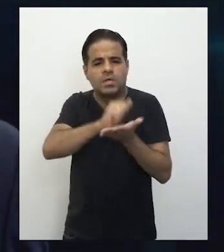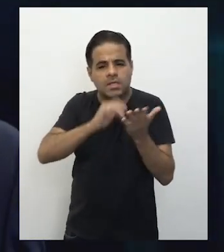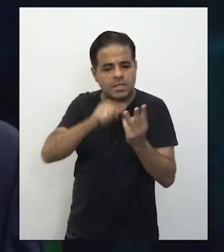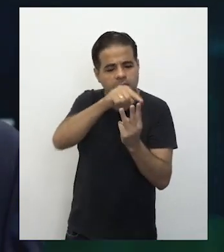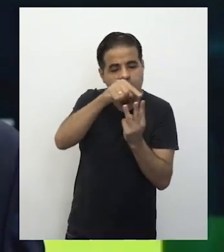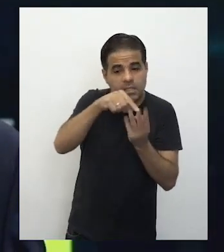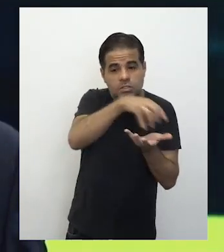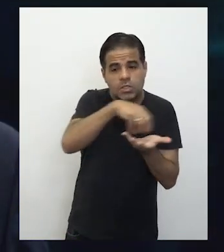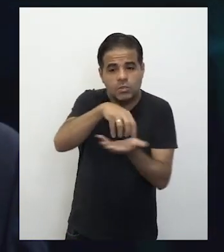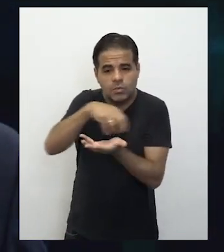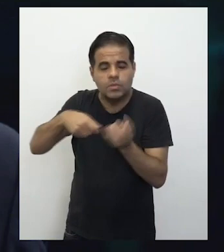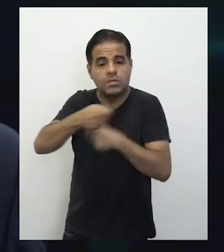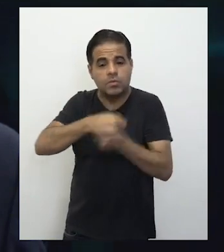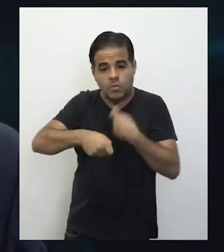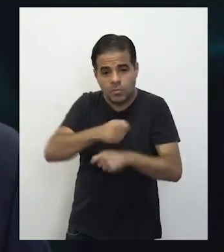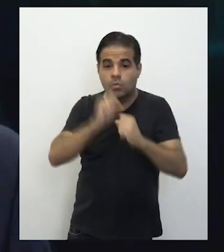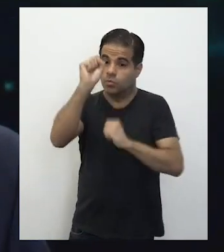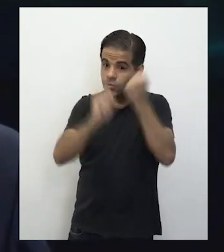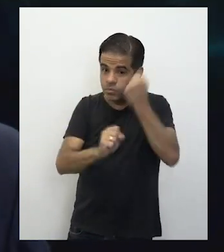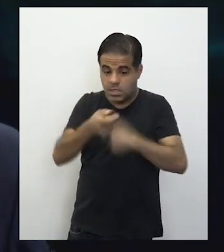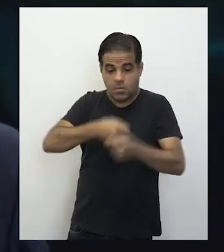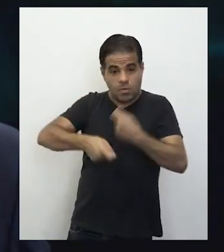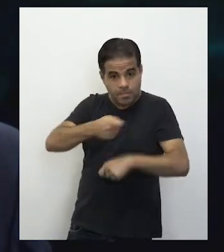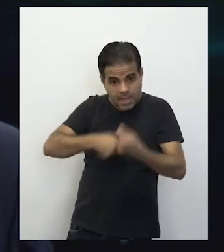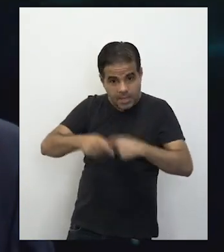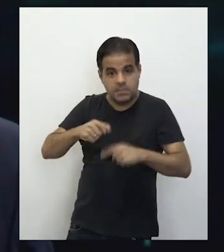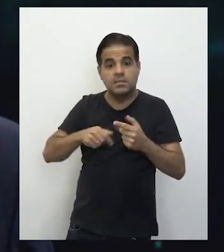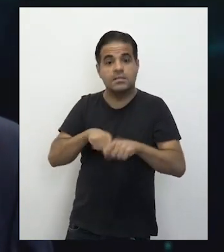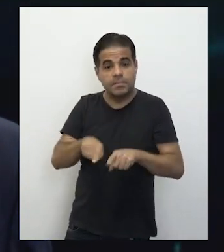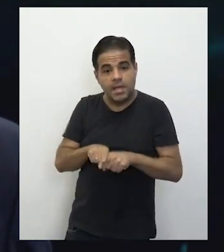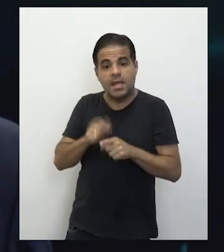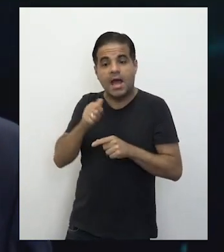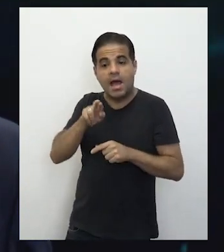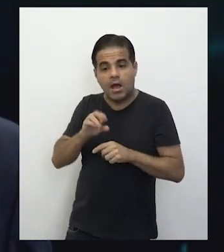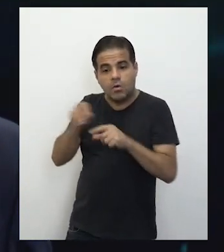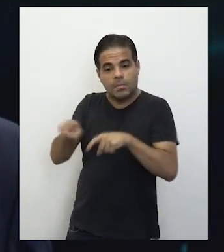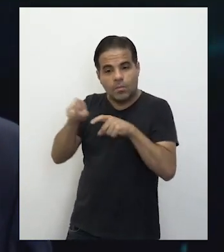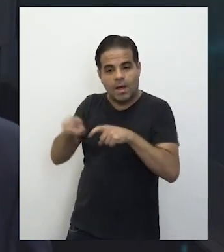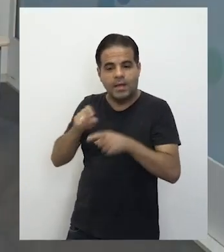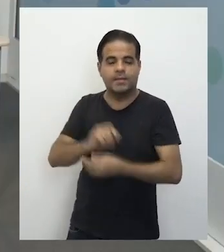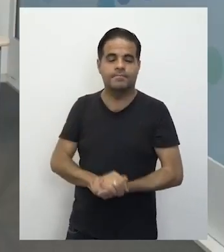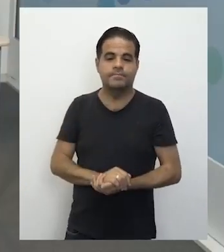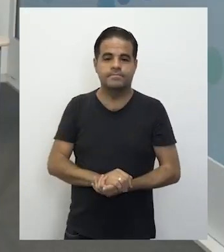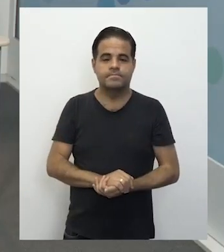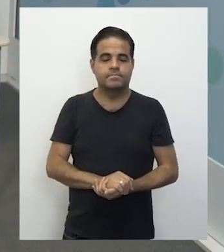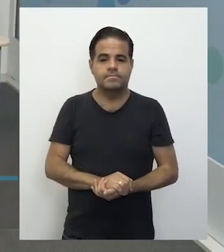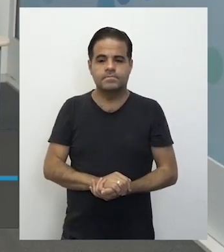setores da economia: indústria, comércio e serviços e agropecuária.